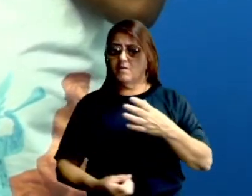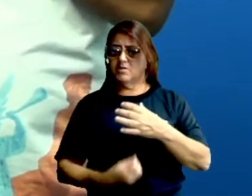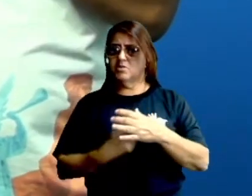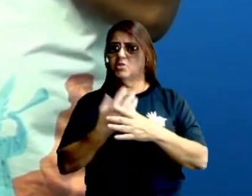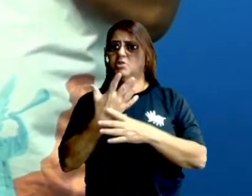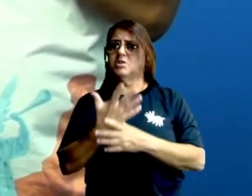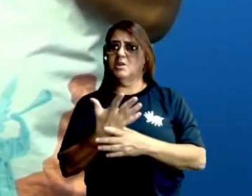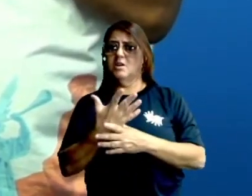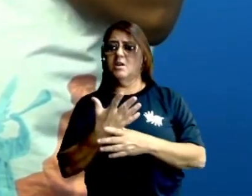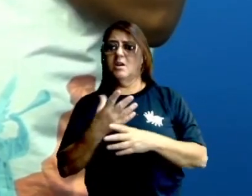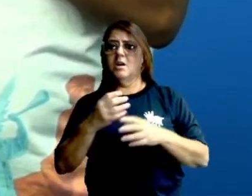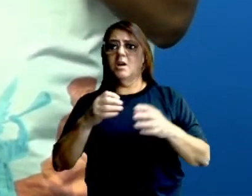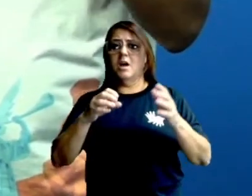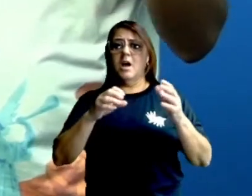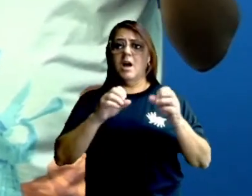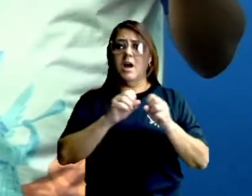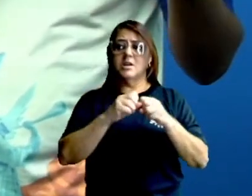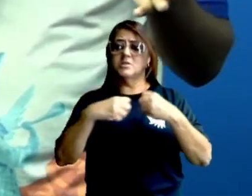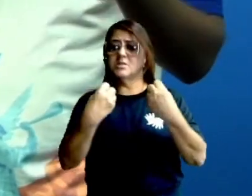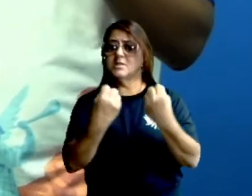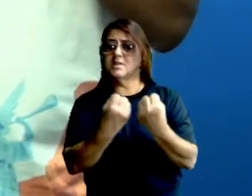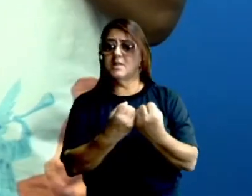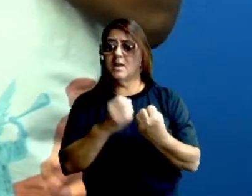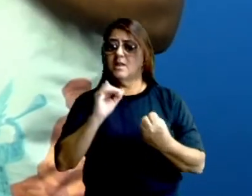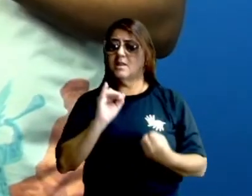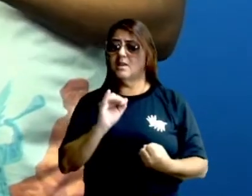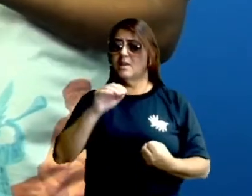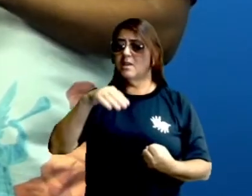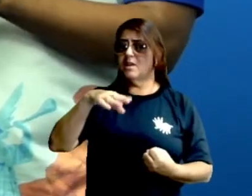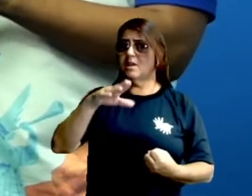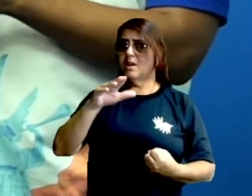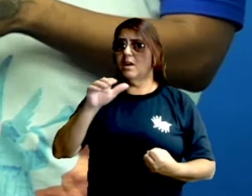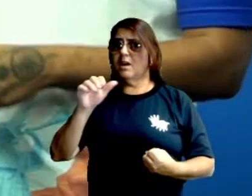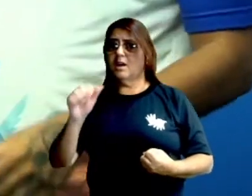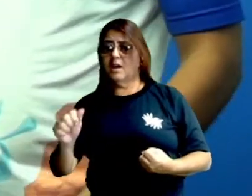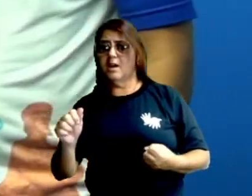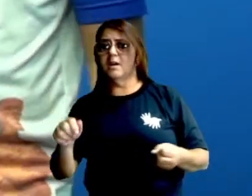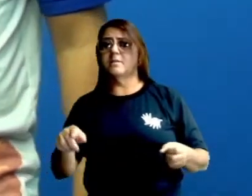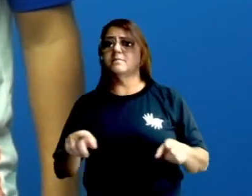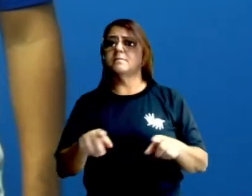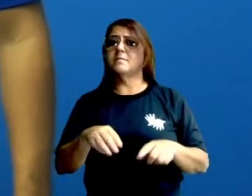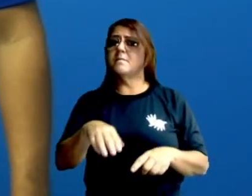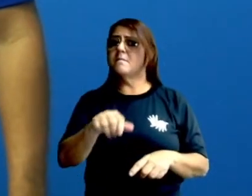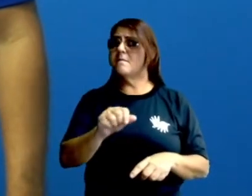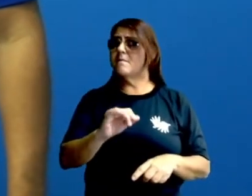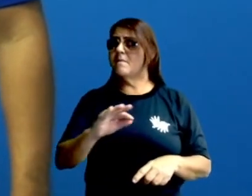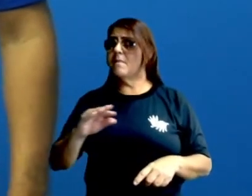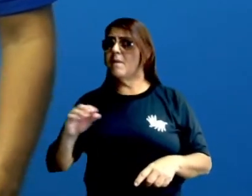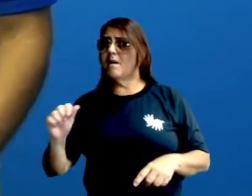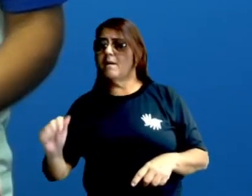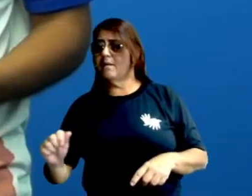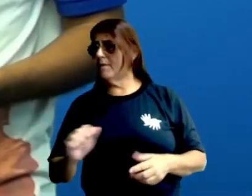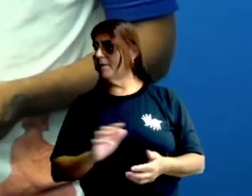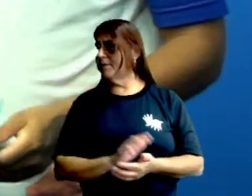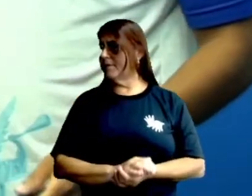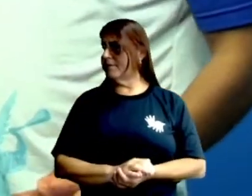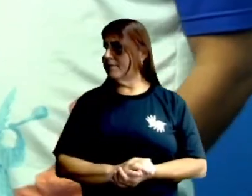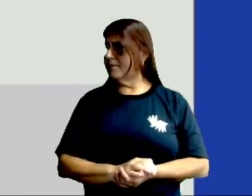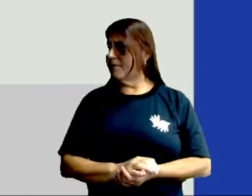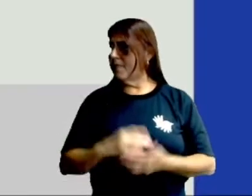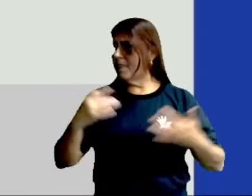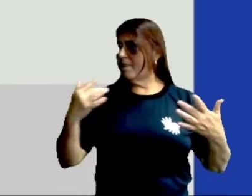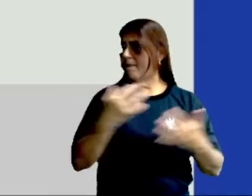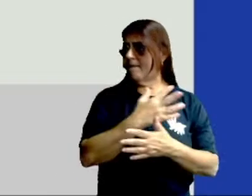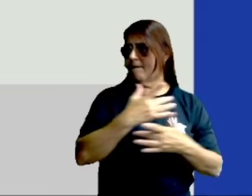a sociedade Inca, né? Uma delas, a Azteca, a Maia, tá? Vamos lá, vamos prosseguir. Então,